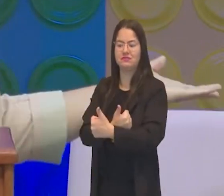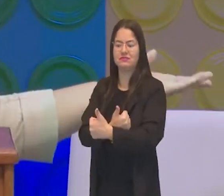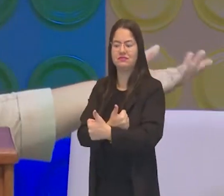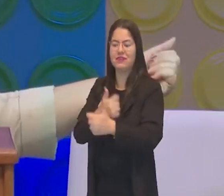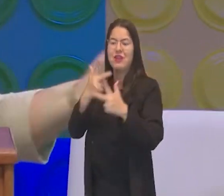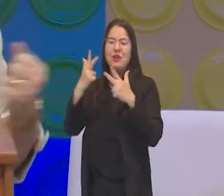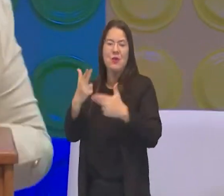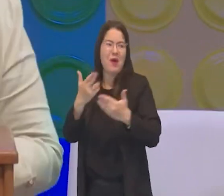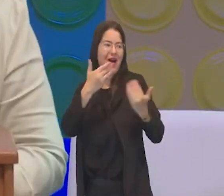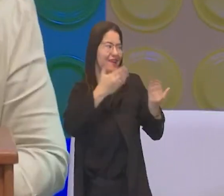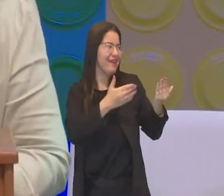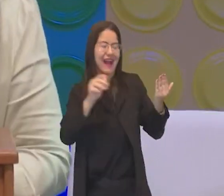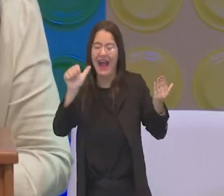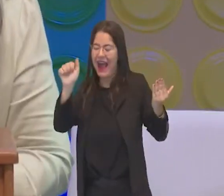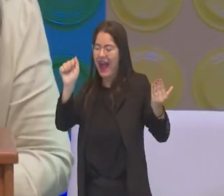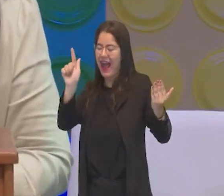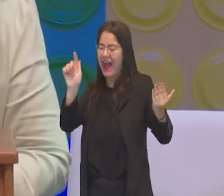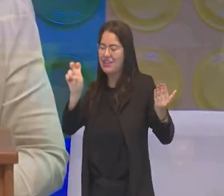Ageu.